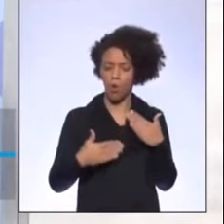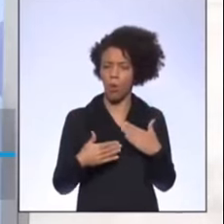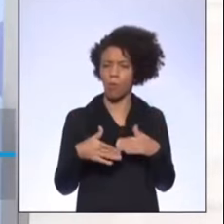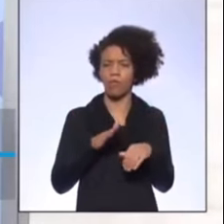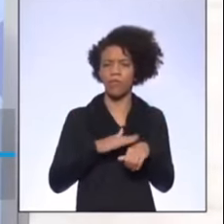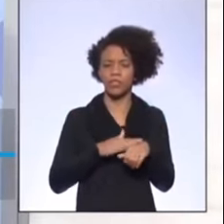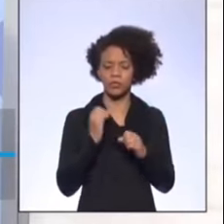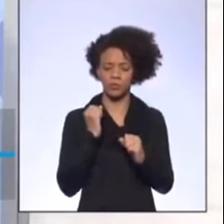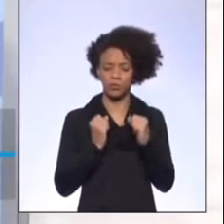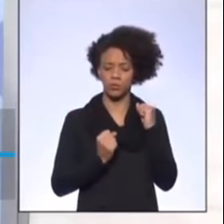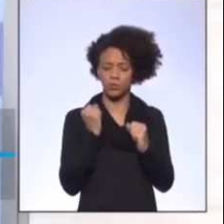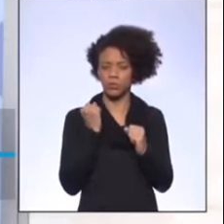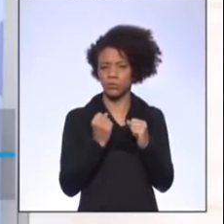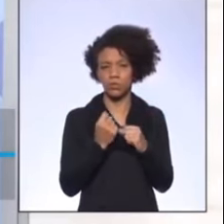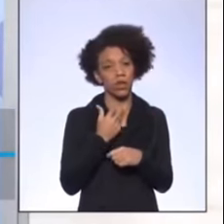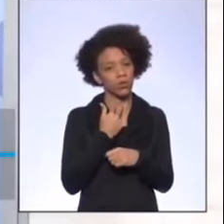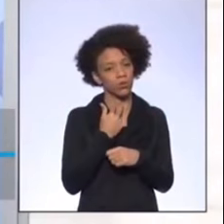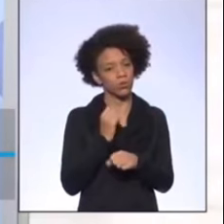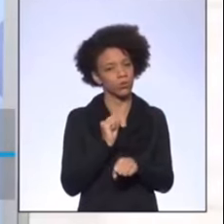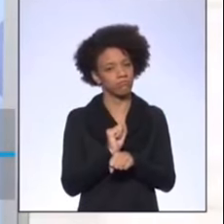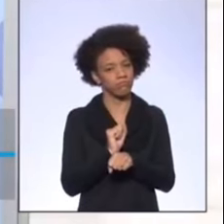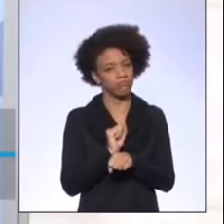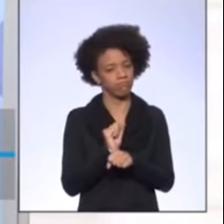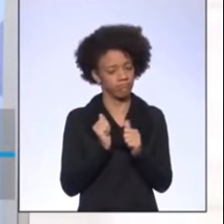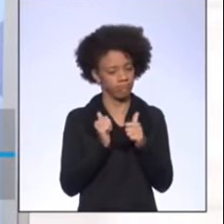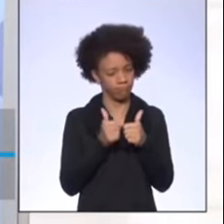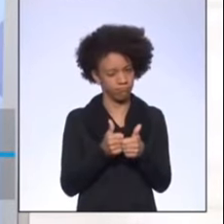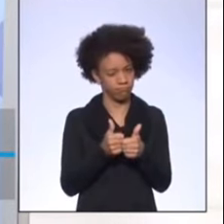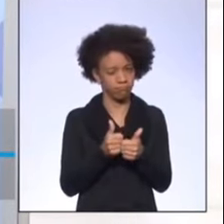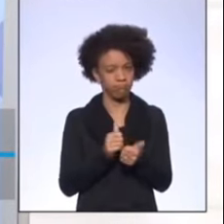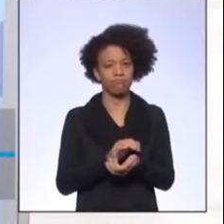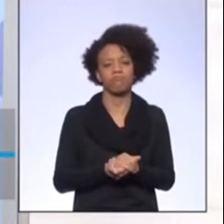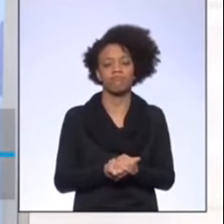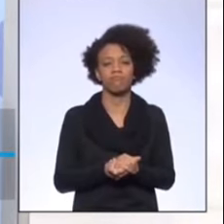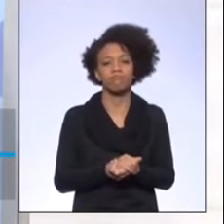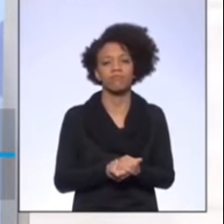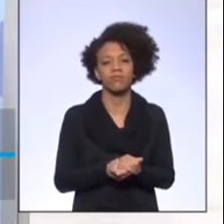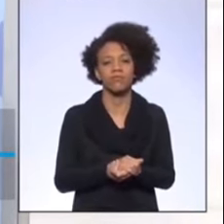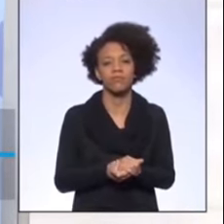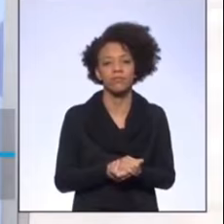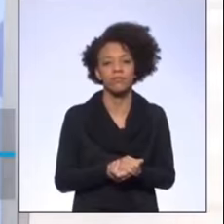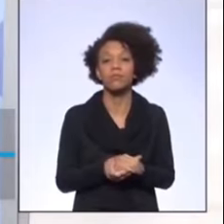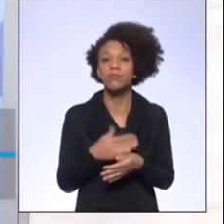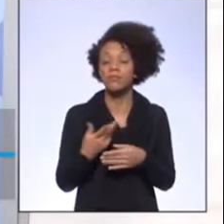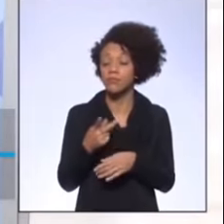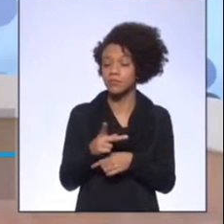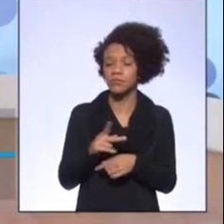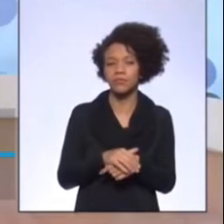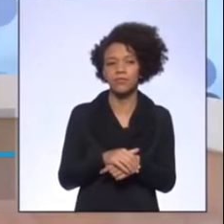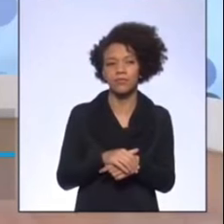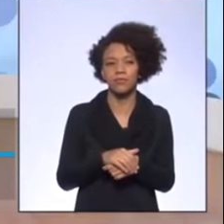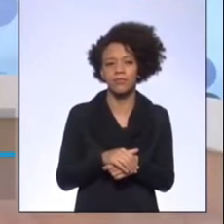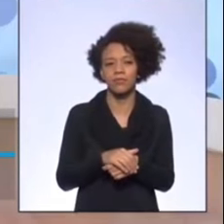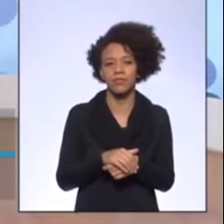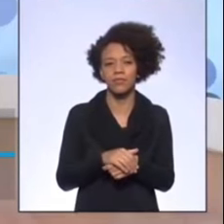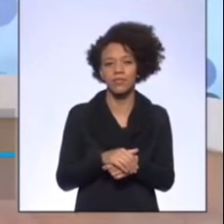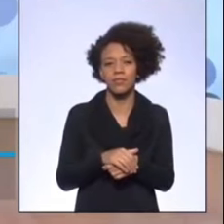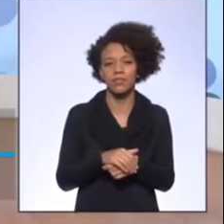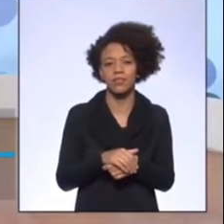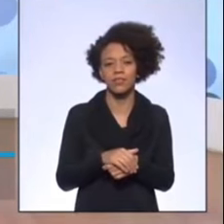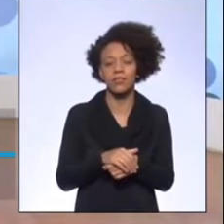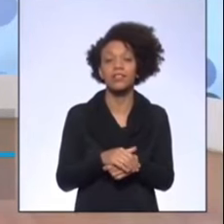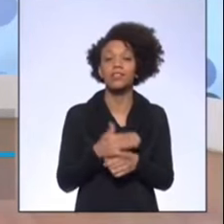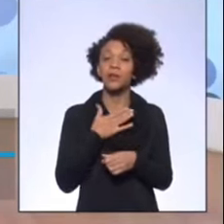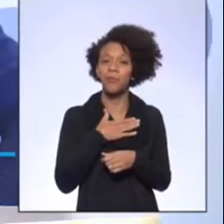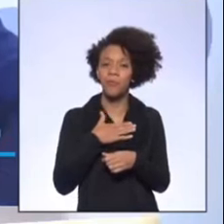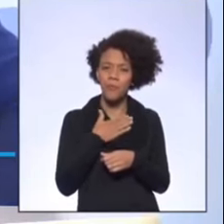feito para se movimentar, não pode ficar parado, tá ok? Isso aí, professor Magno. É isso. Que bom